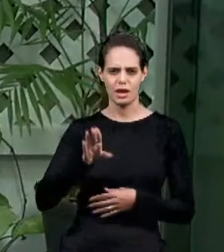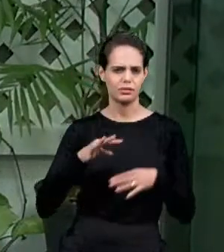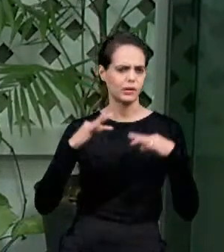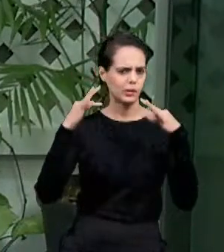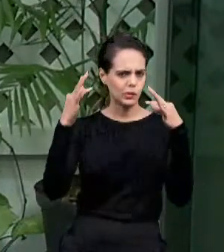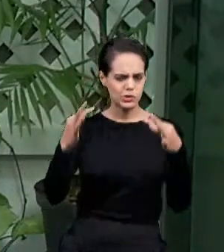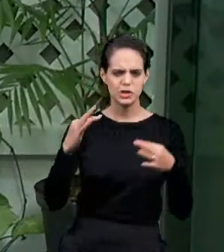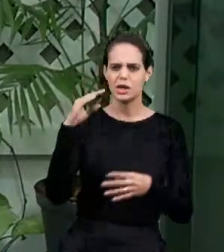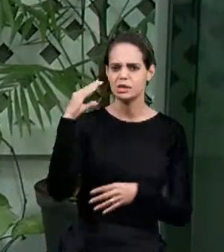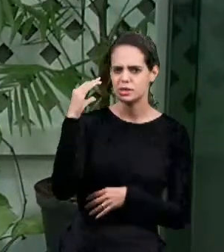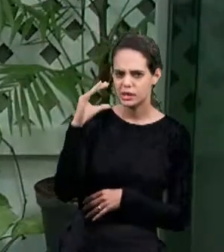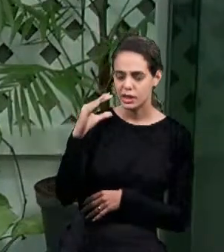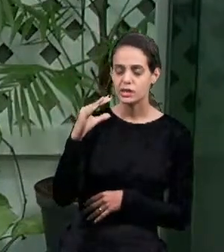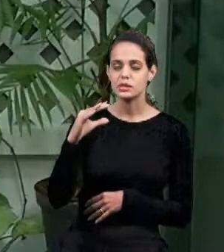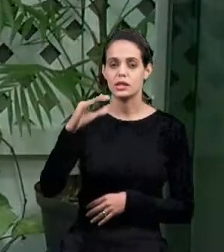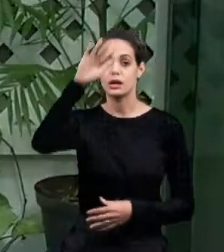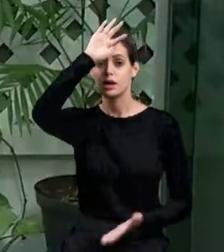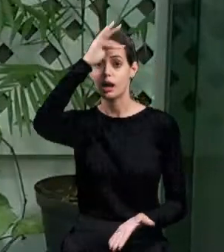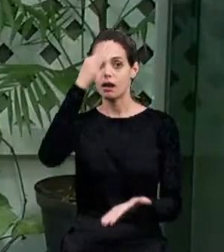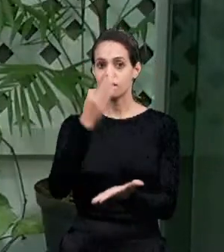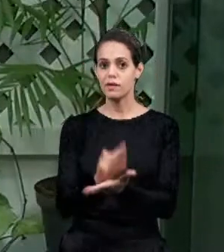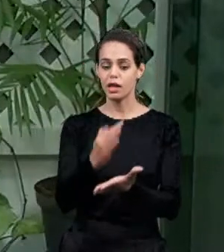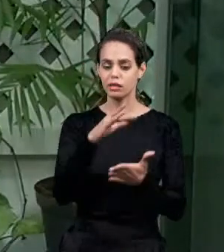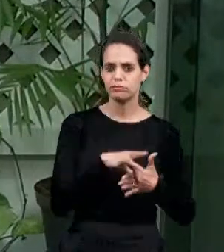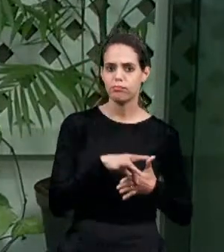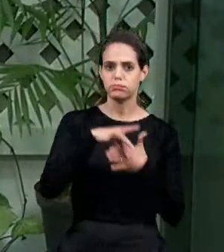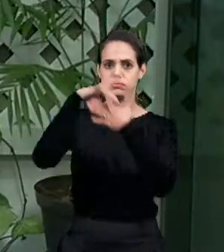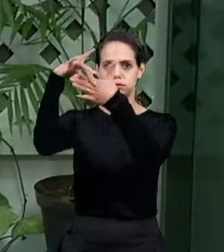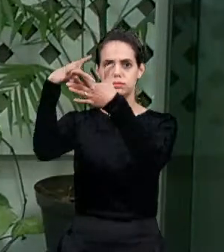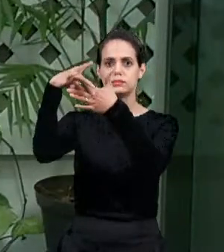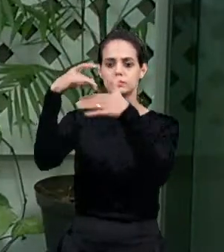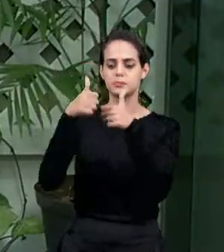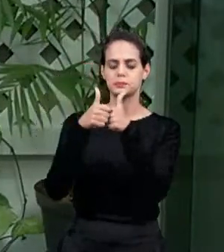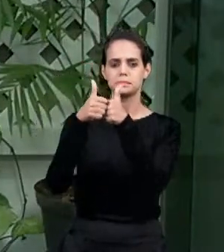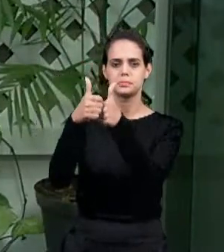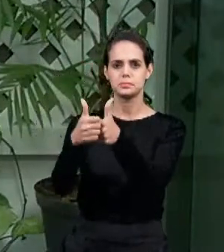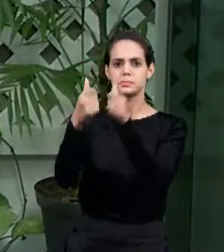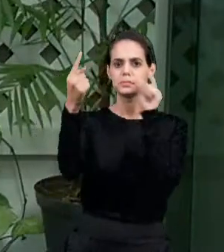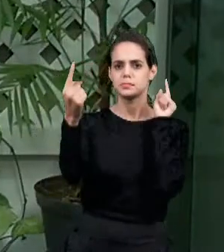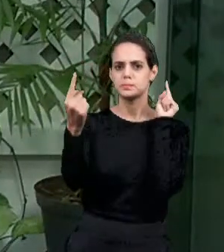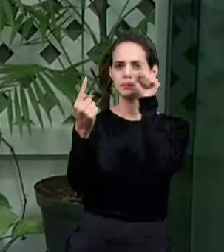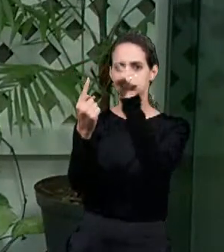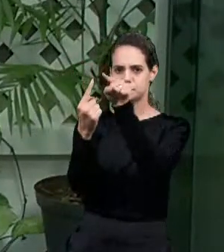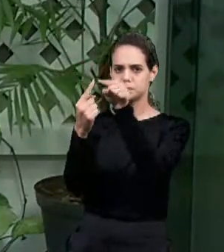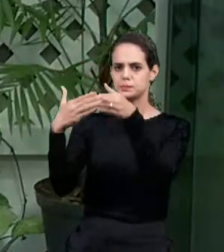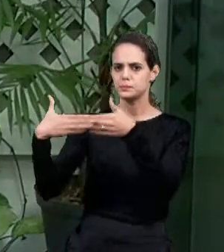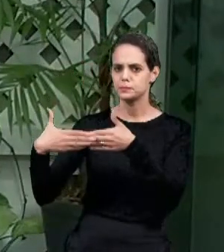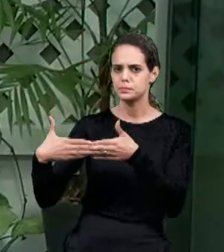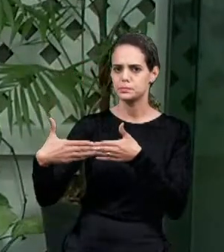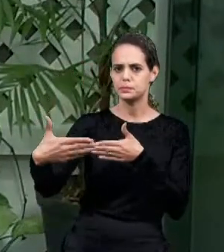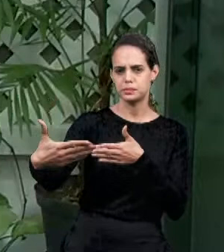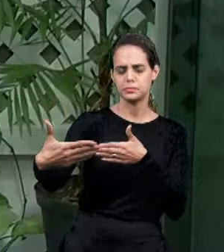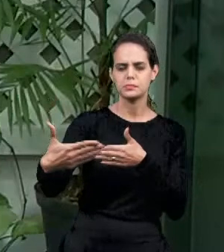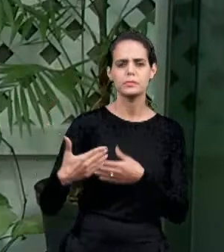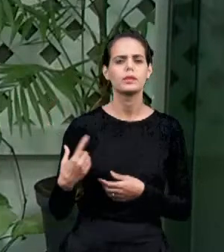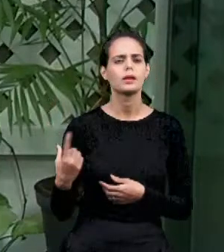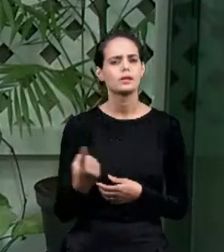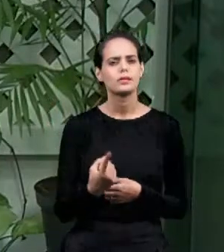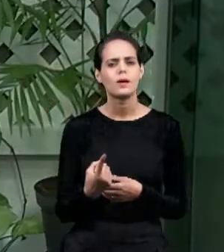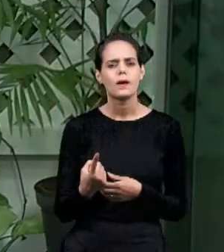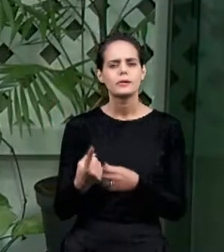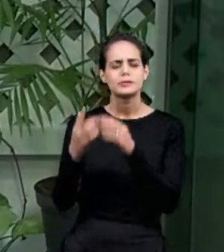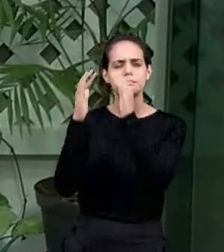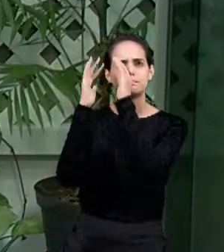nos transporta. É ela quem dá o rumo daqui para frente. Nós ficamos sempre pensando